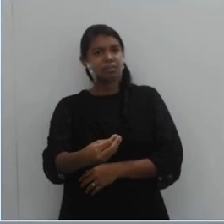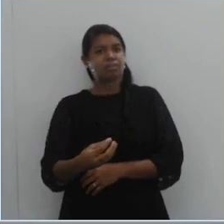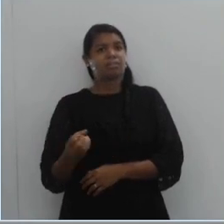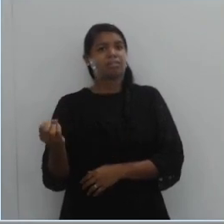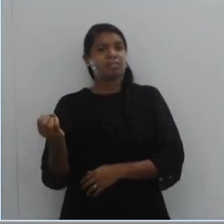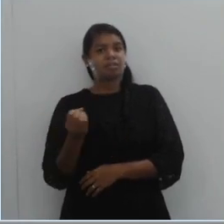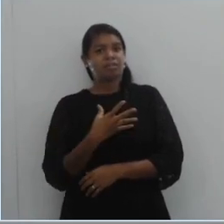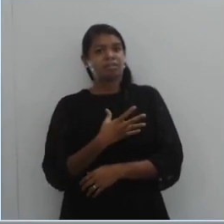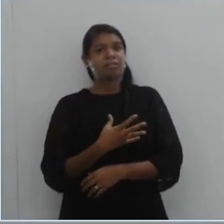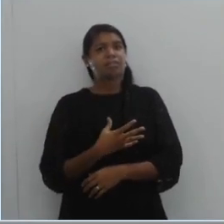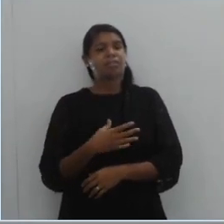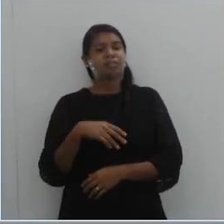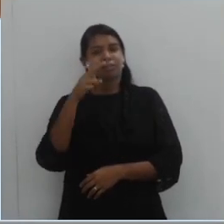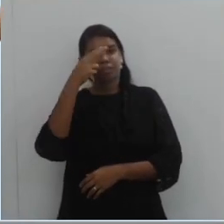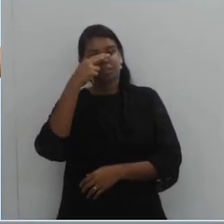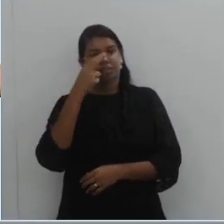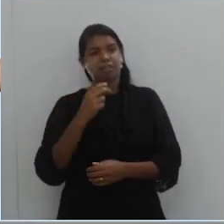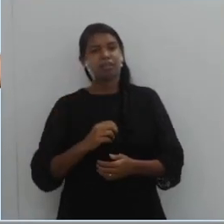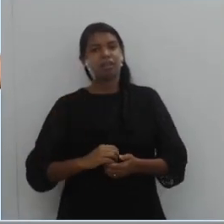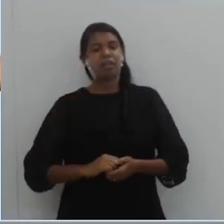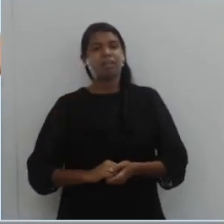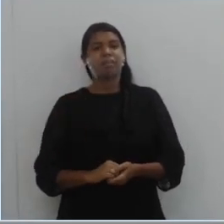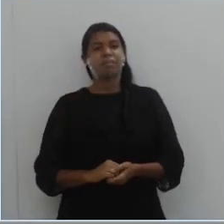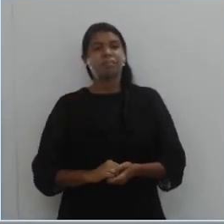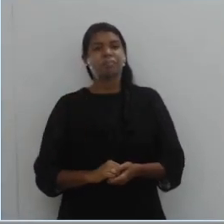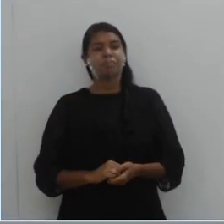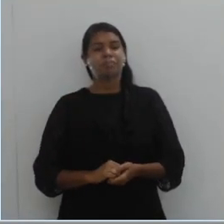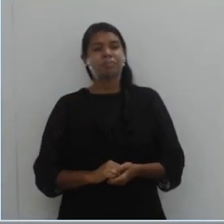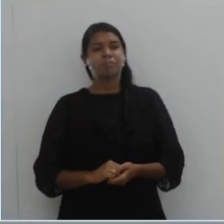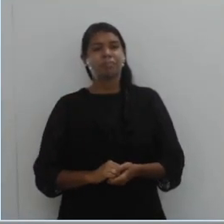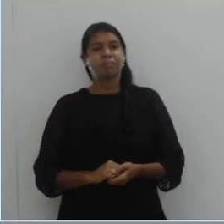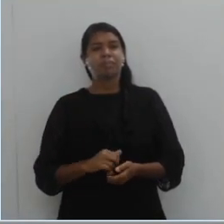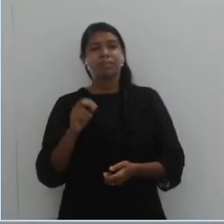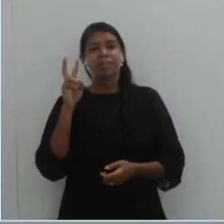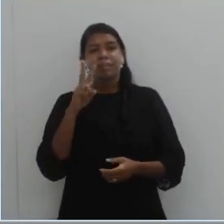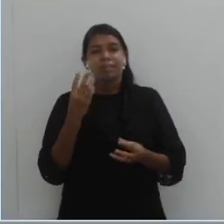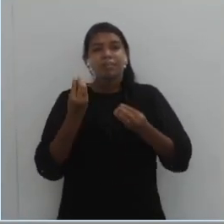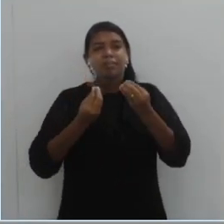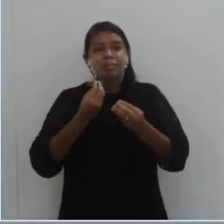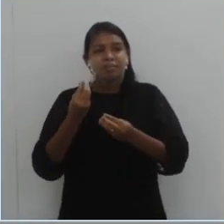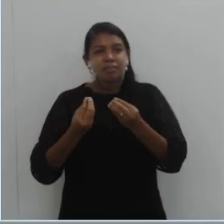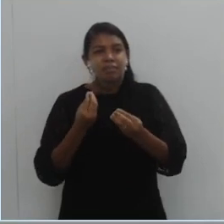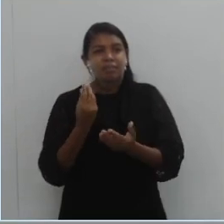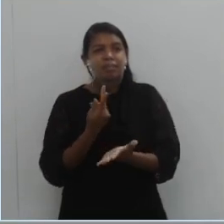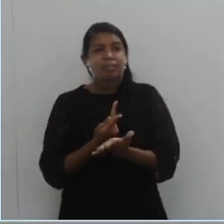novos cristãos. Então veja como era essa